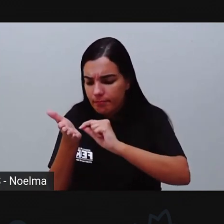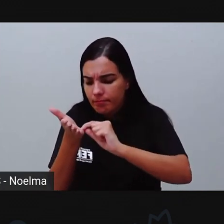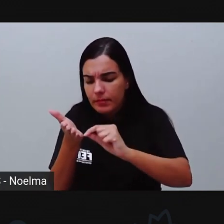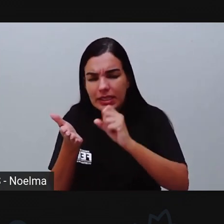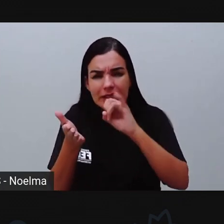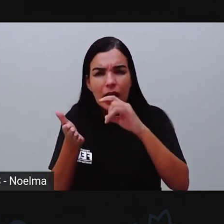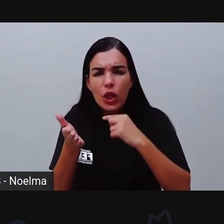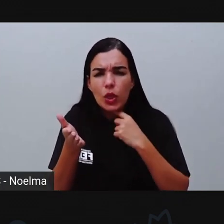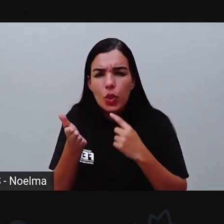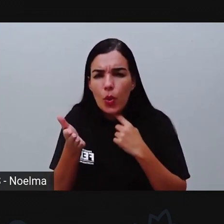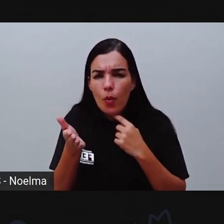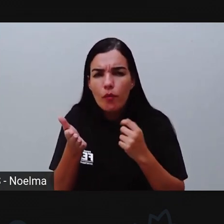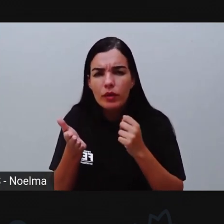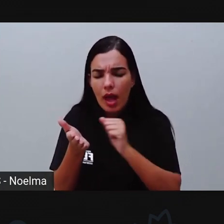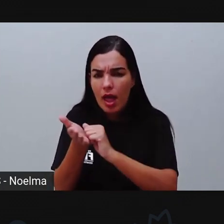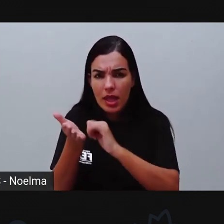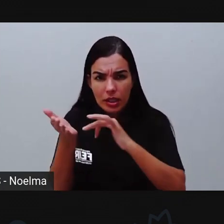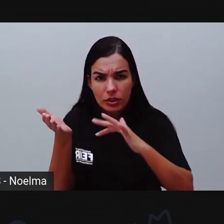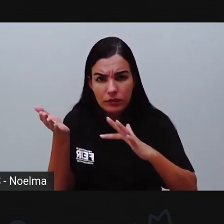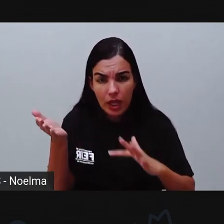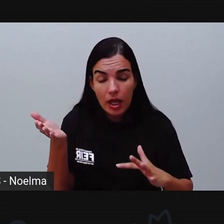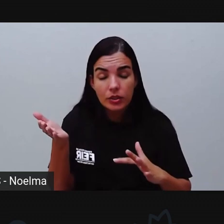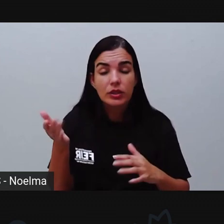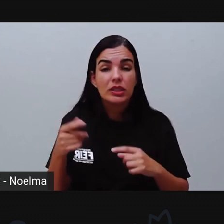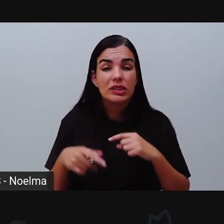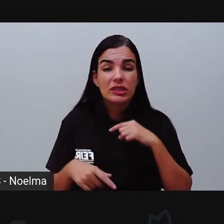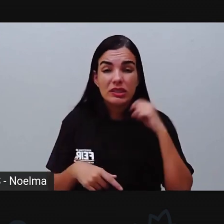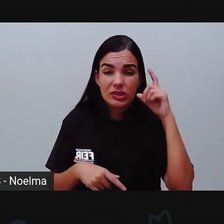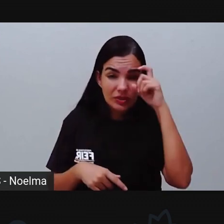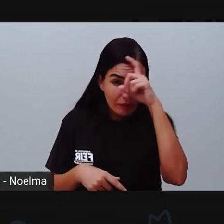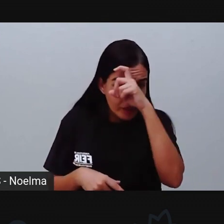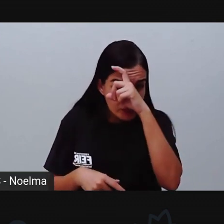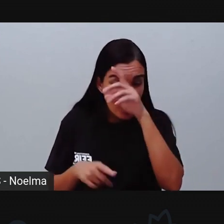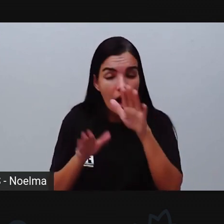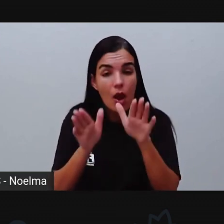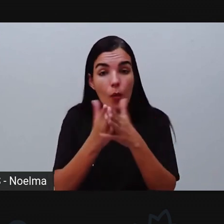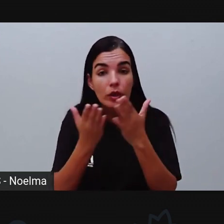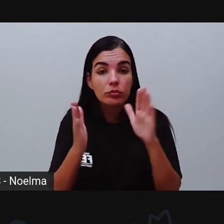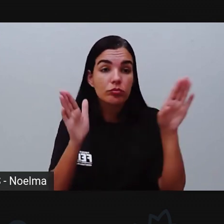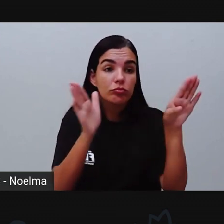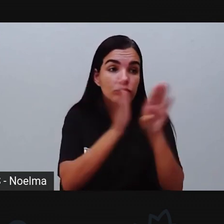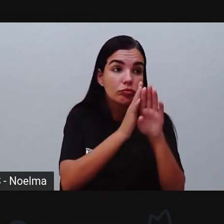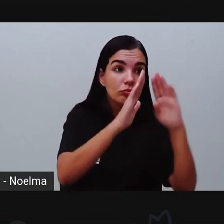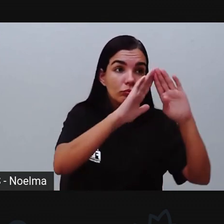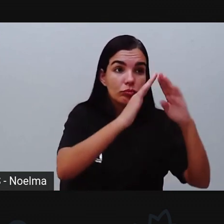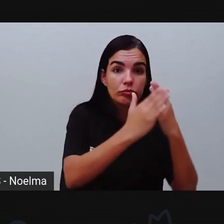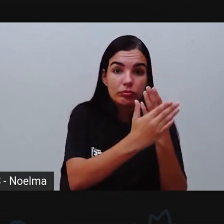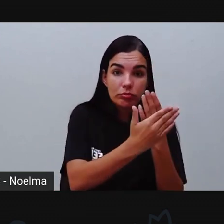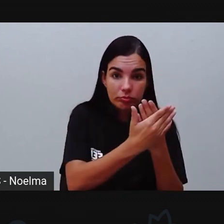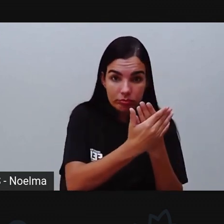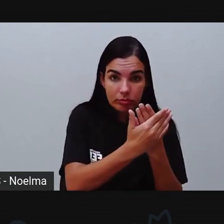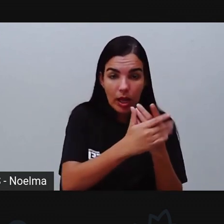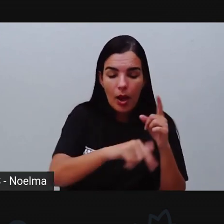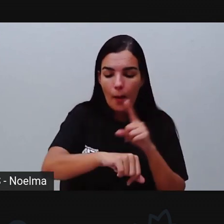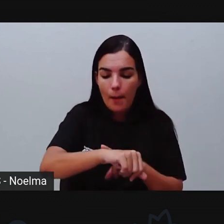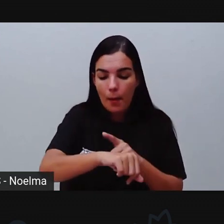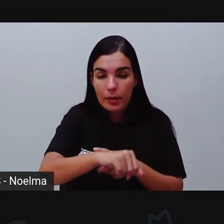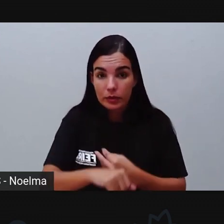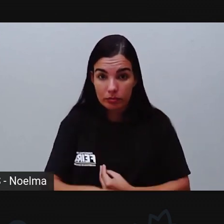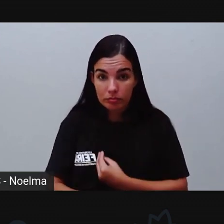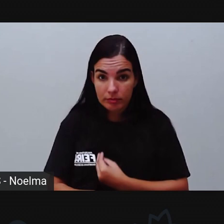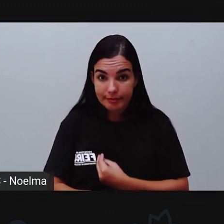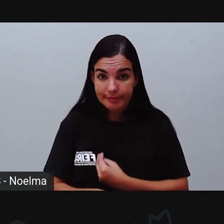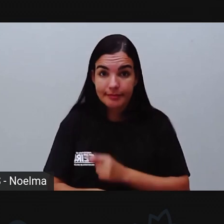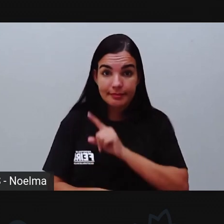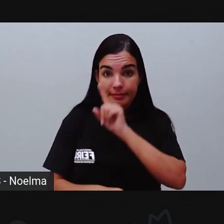com dúvida, onde vocês estão com dificuldade. E quando vocês forem para a escola, para o seu momento presencial,